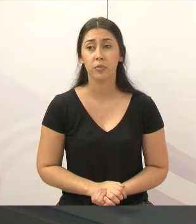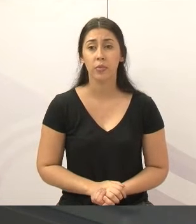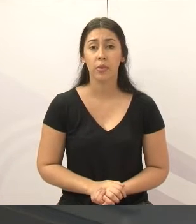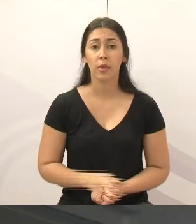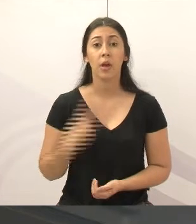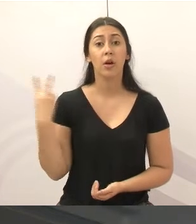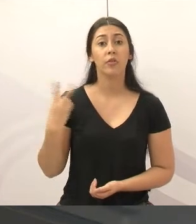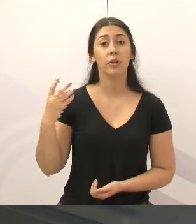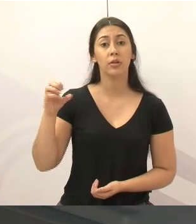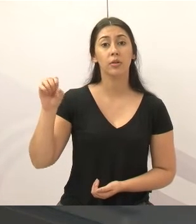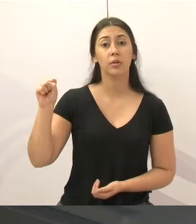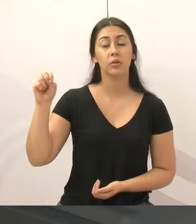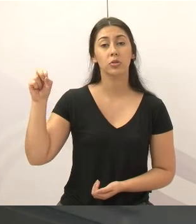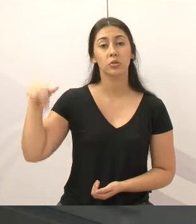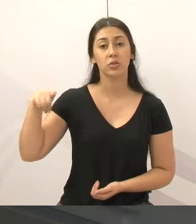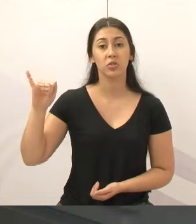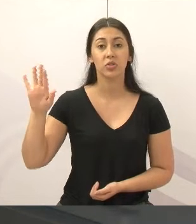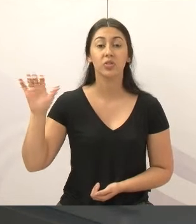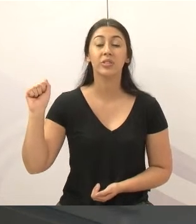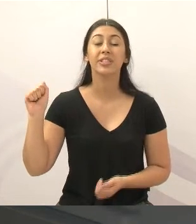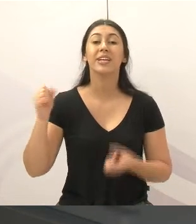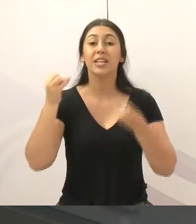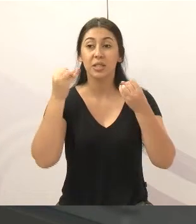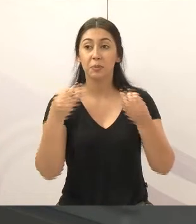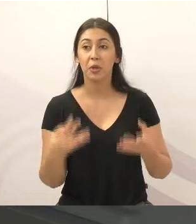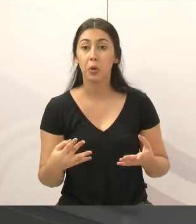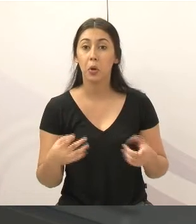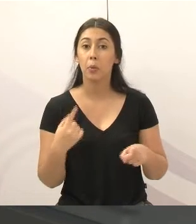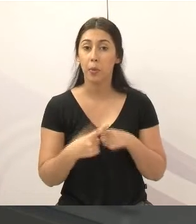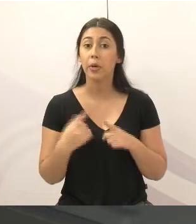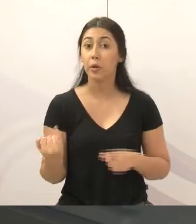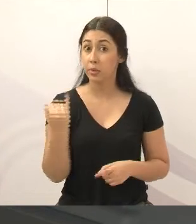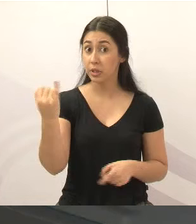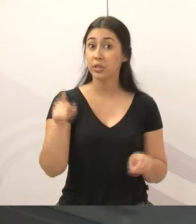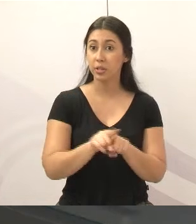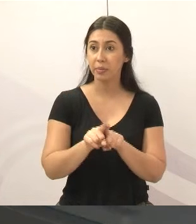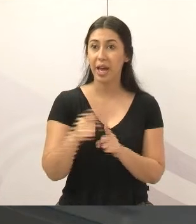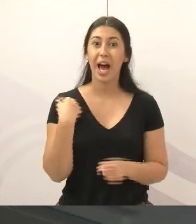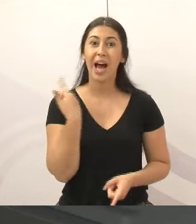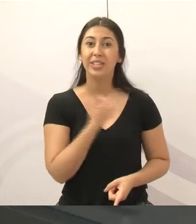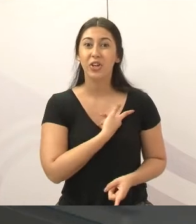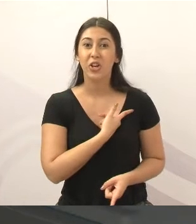Sônia da Patas falou, que é muito importante também, que nós temos que deixar de